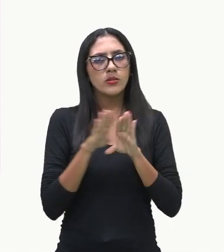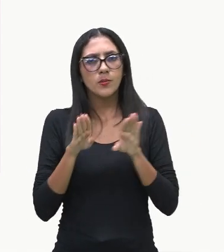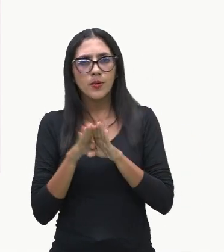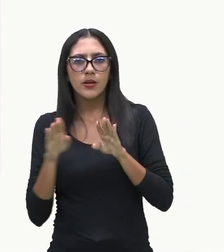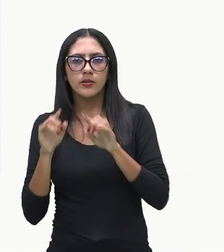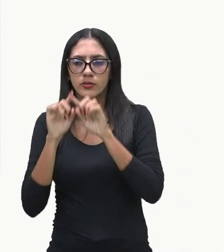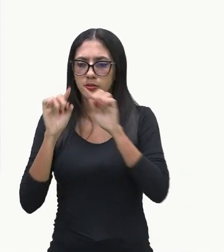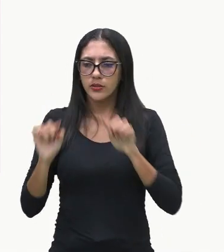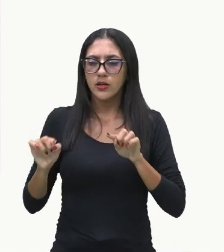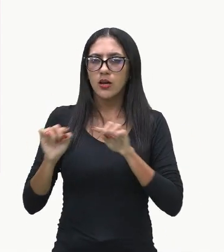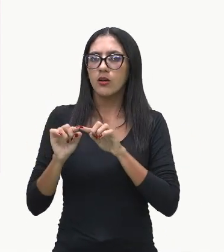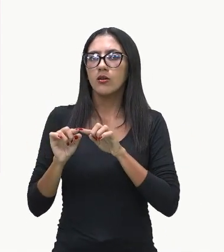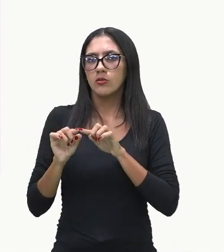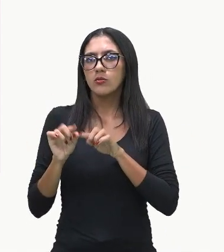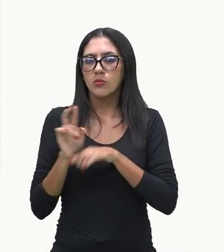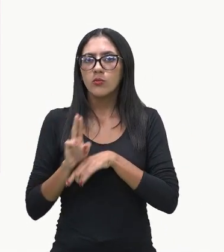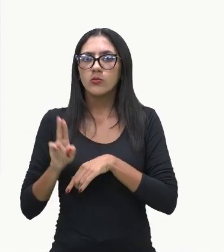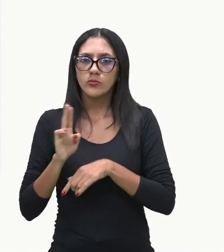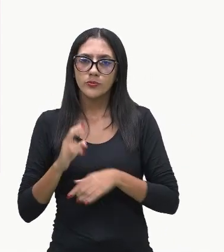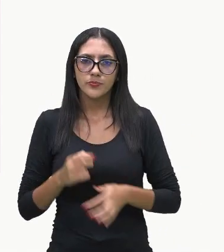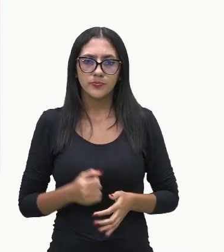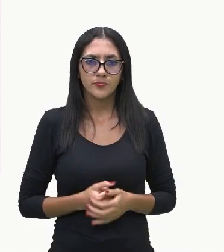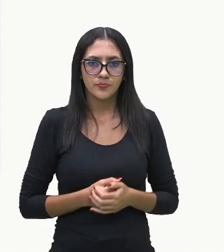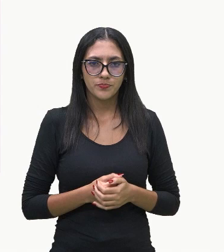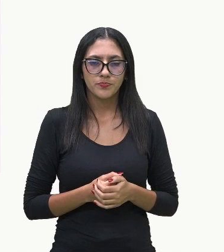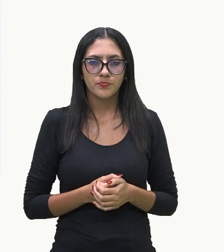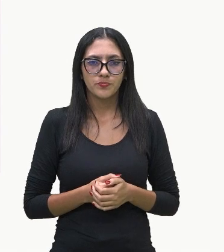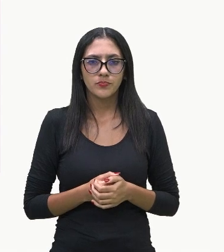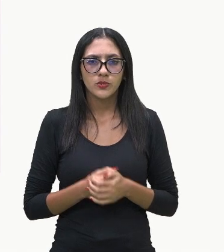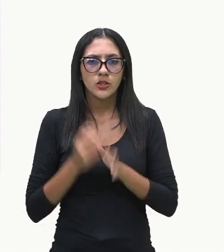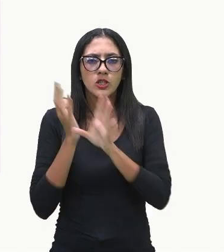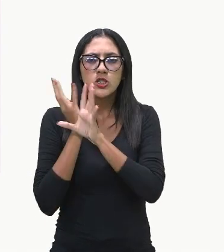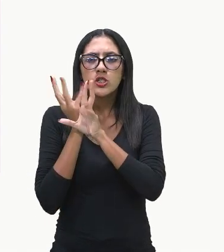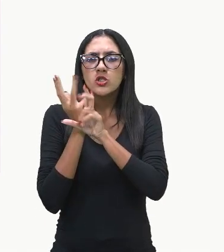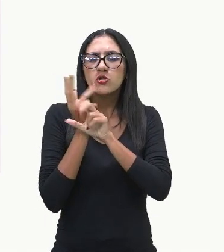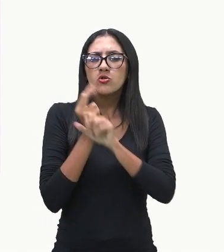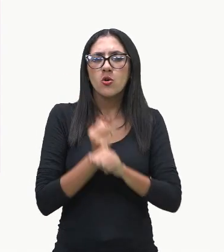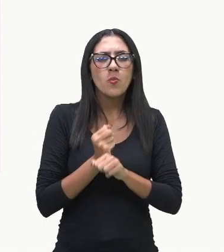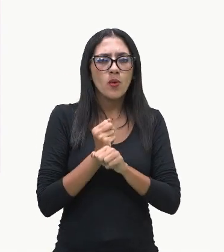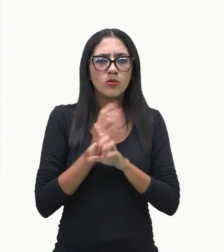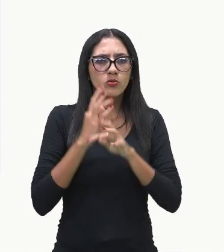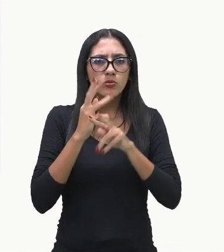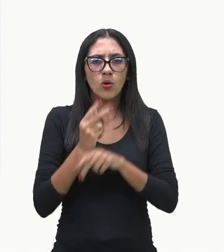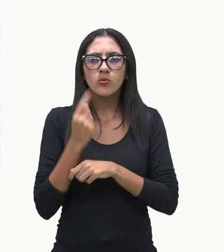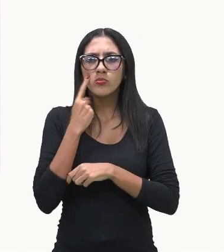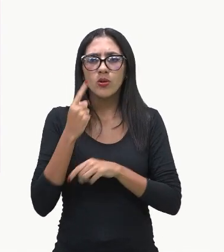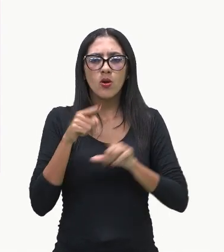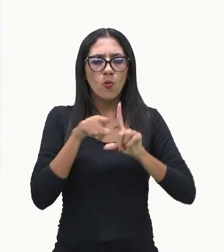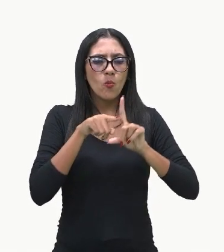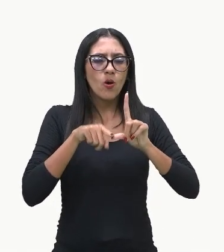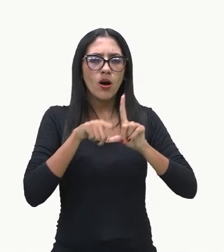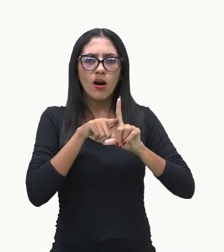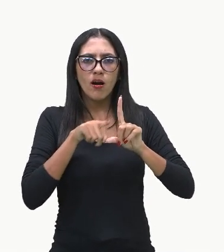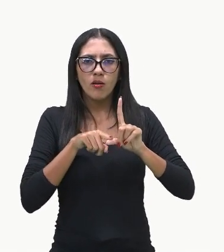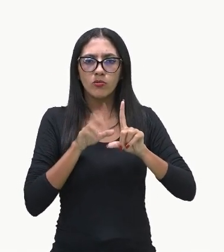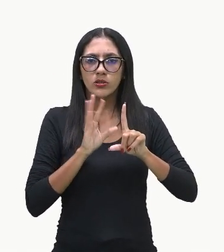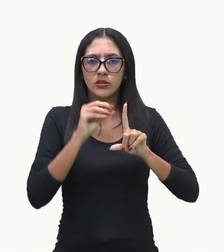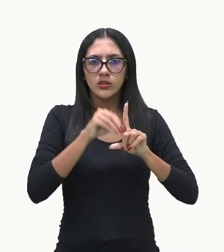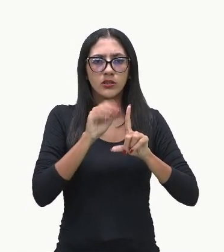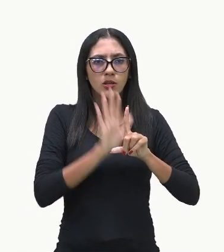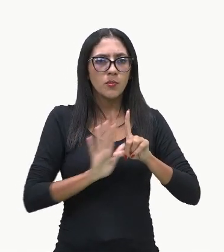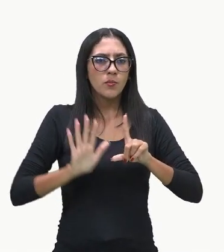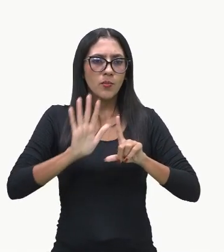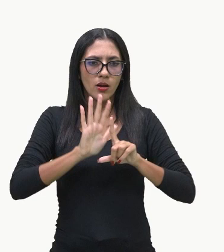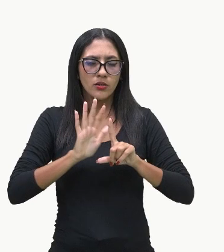Tudo bem? Somando todos os ângulos que moram aqui dentro desses polígonos. Mas haverá